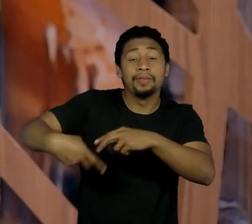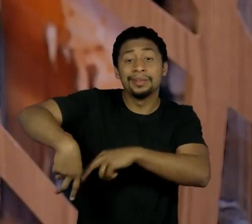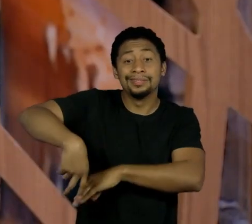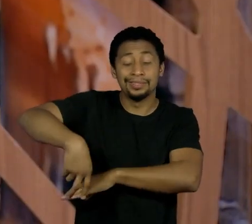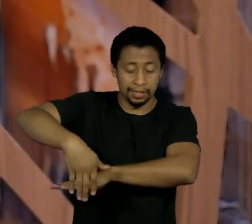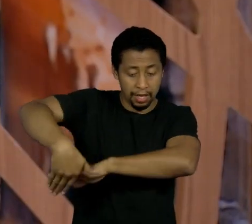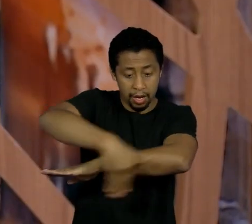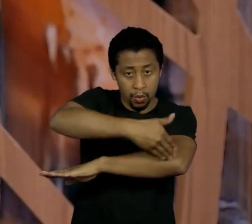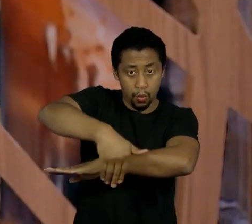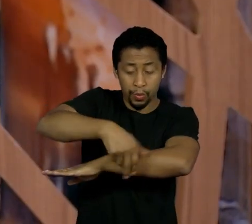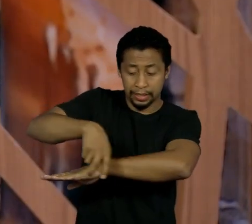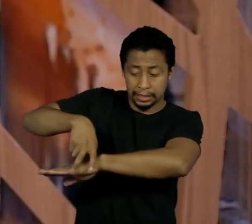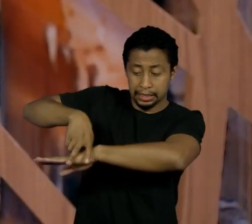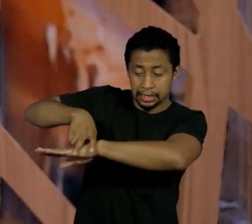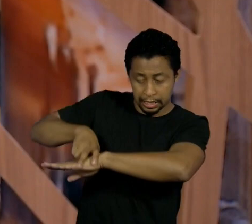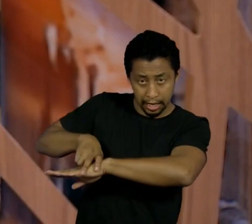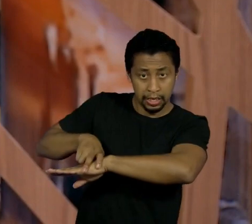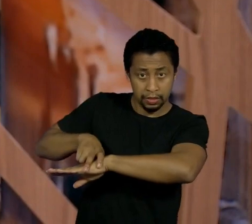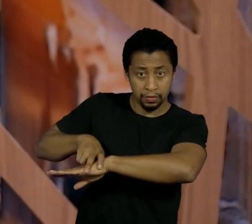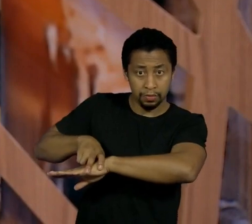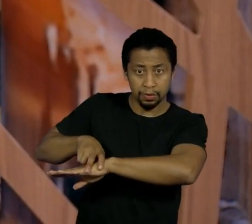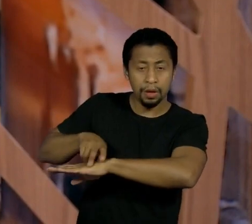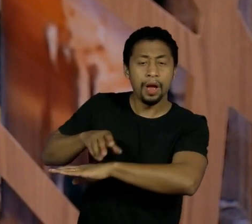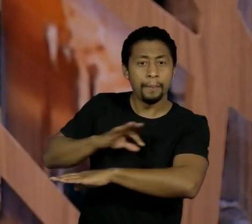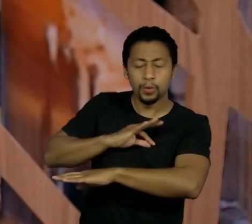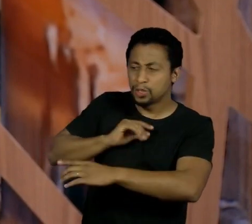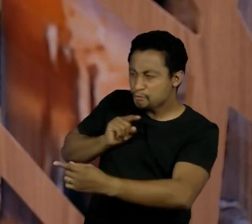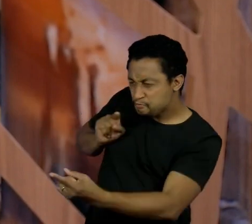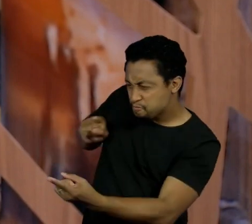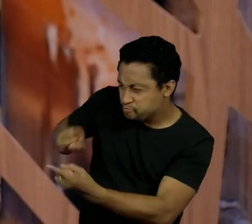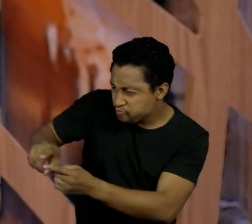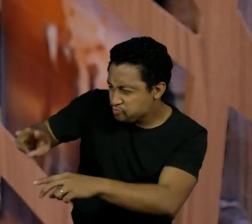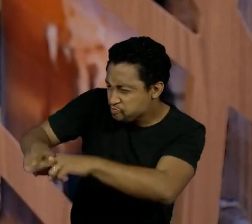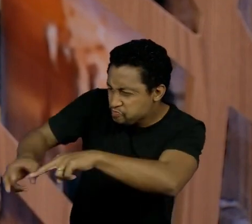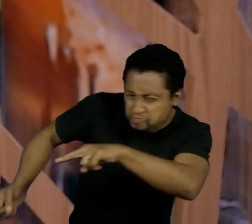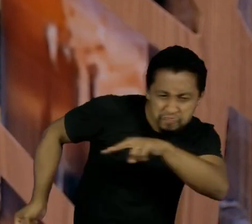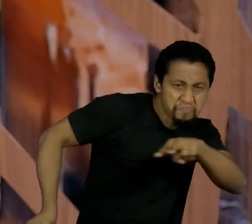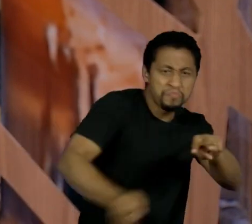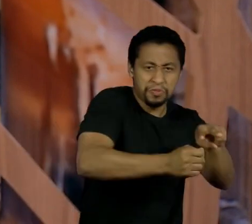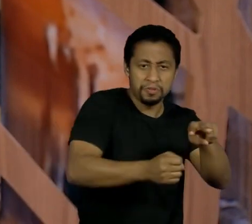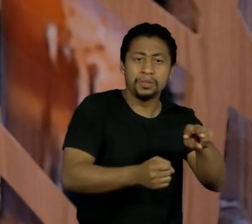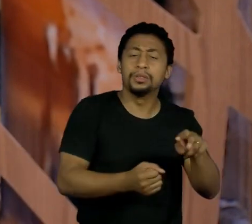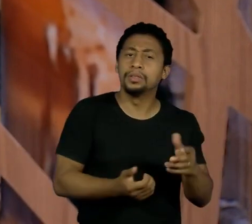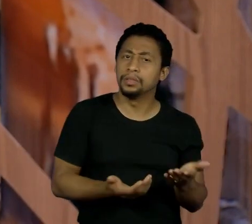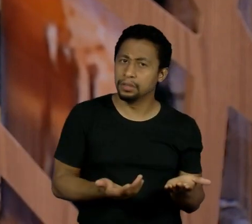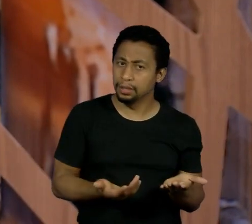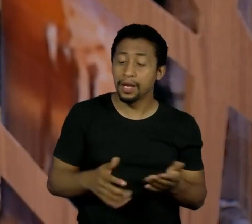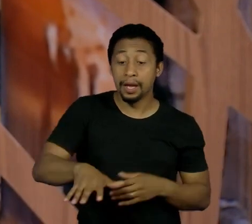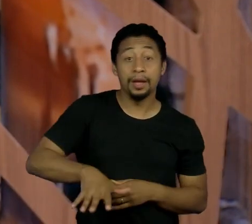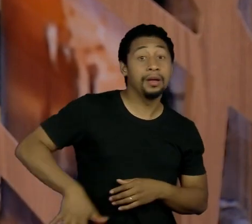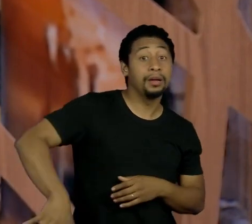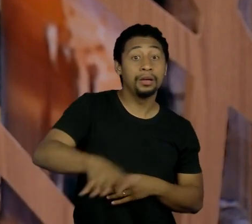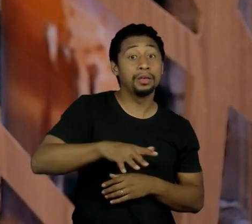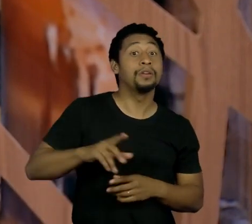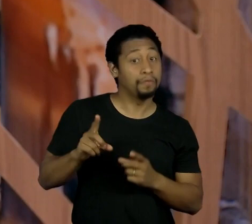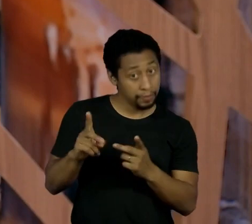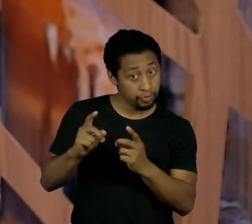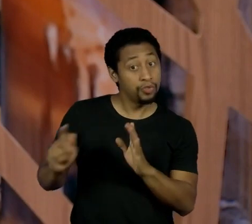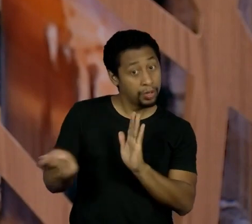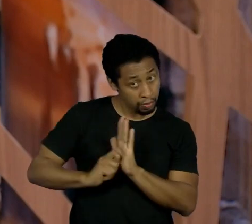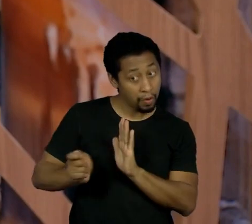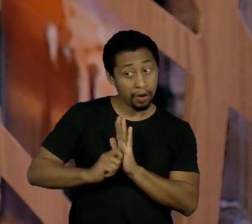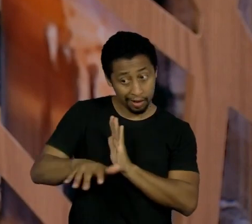foi abordado único e exclusivamente porque era negro e naquela região ali existia a suposta prática de venda de entorpecente.